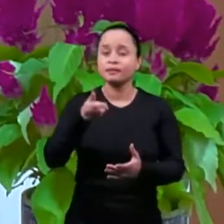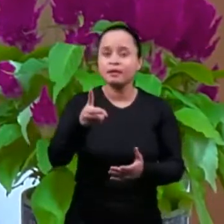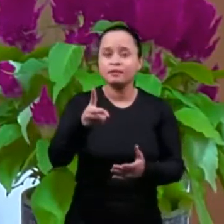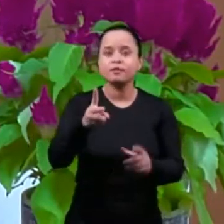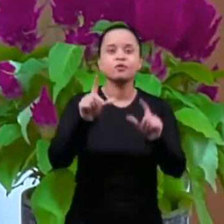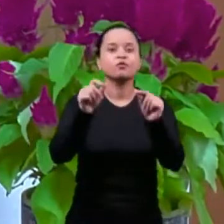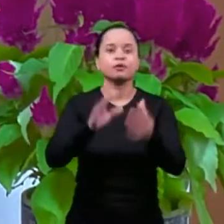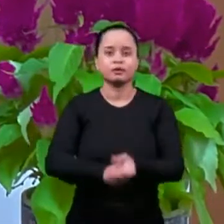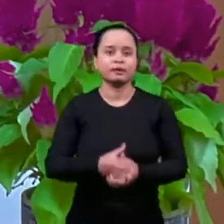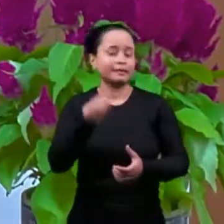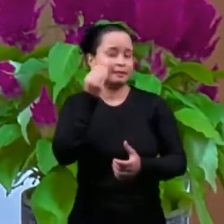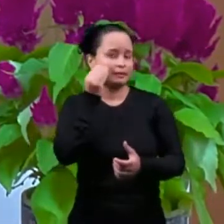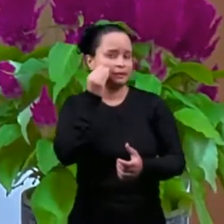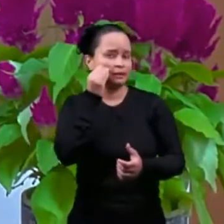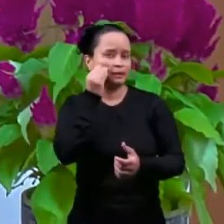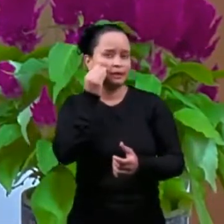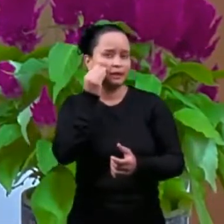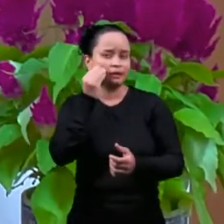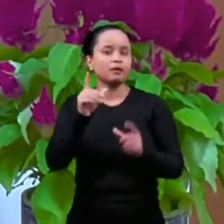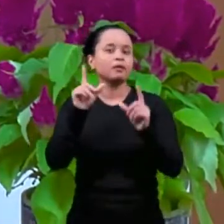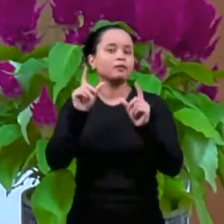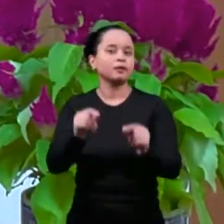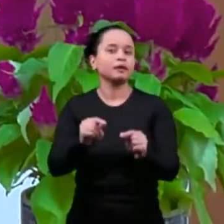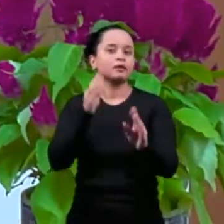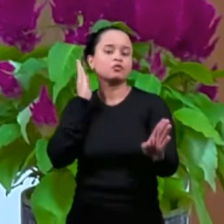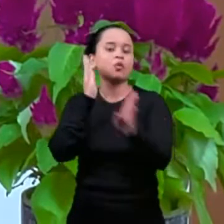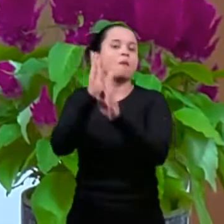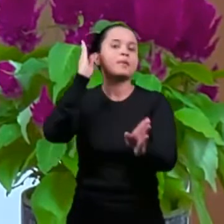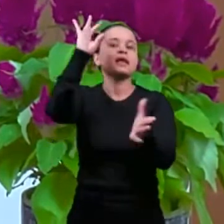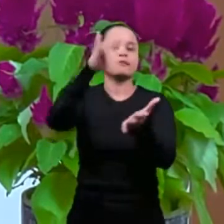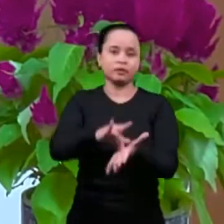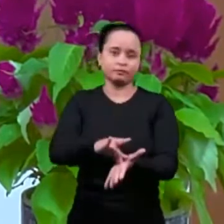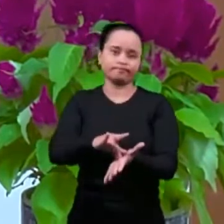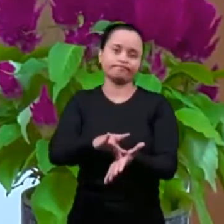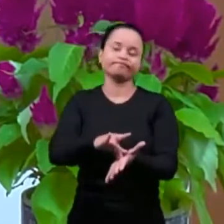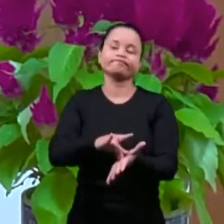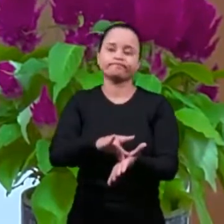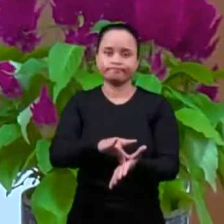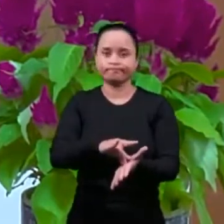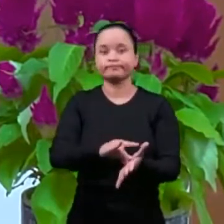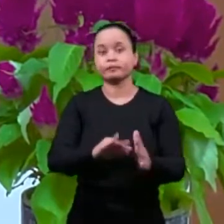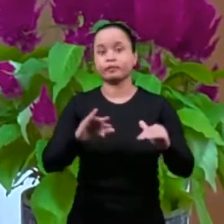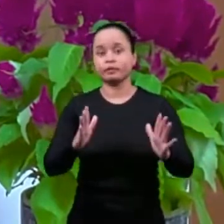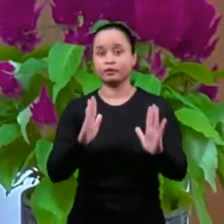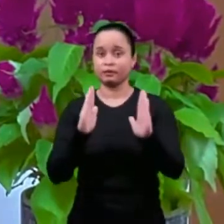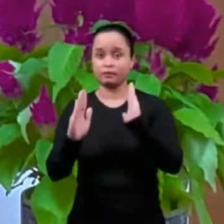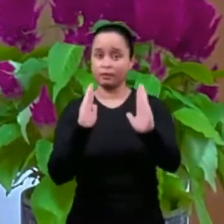de buscar a verdade. E naquele tempo, naquele momento,